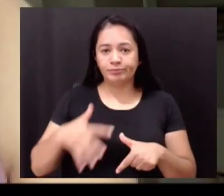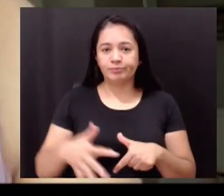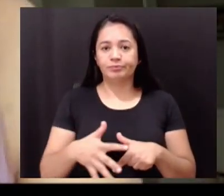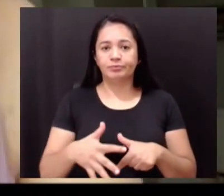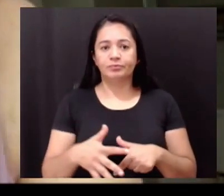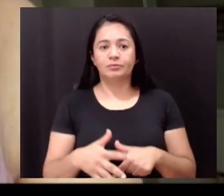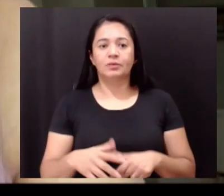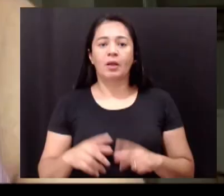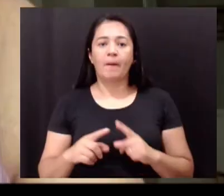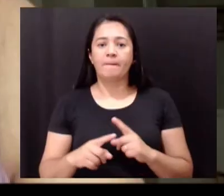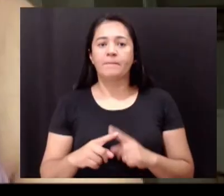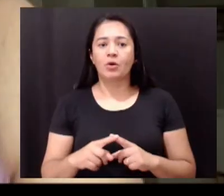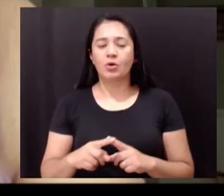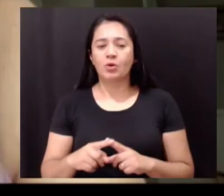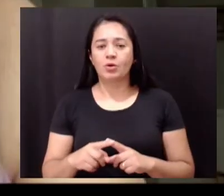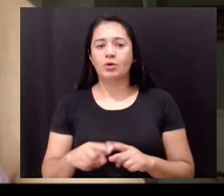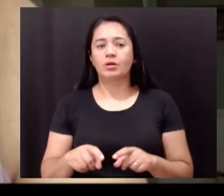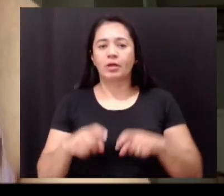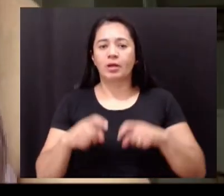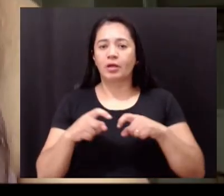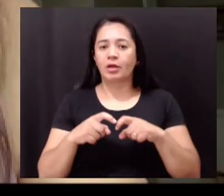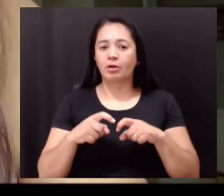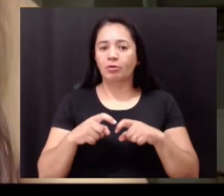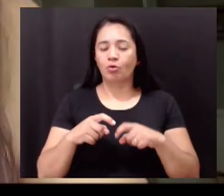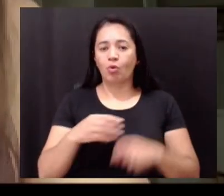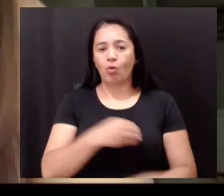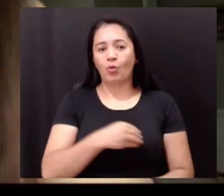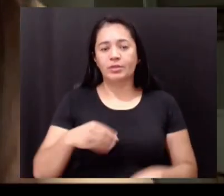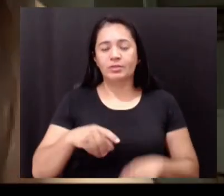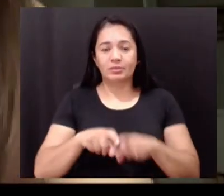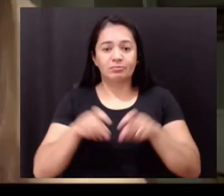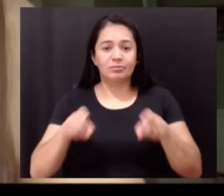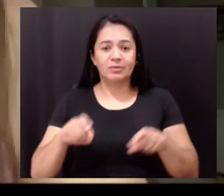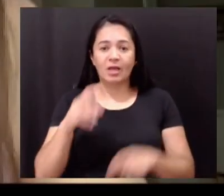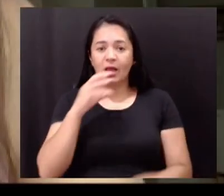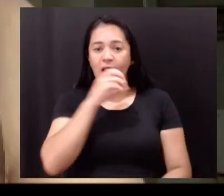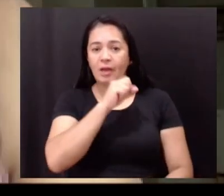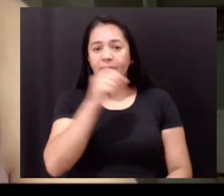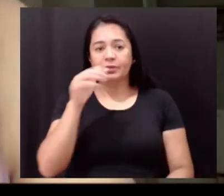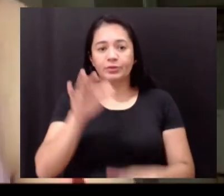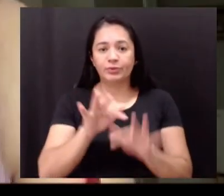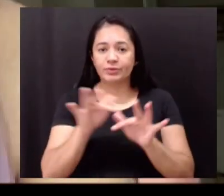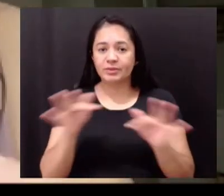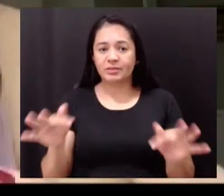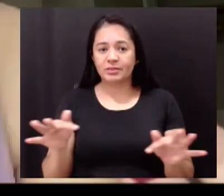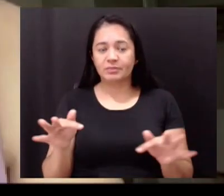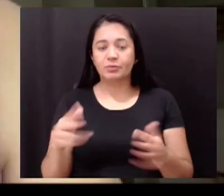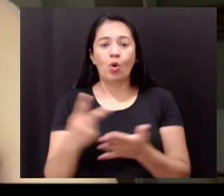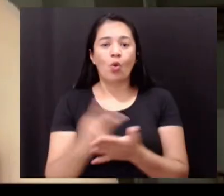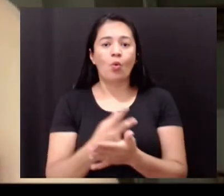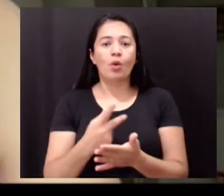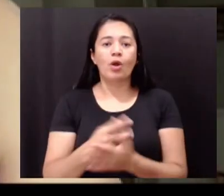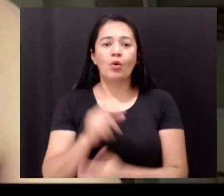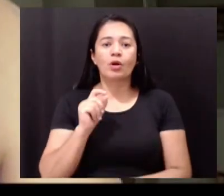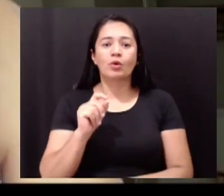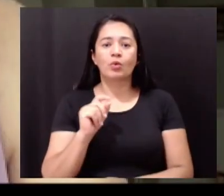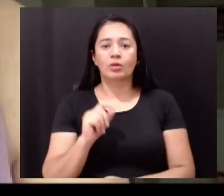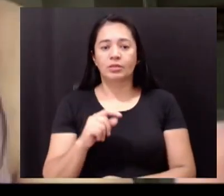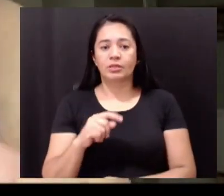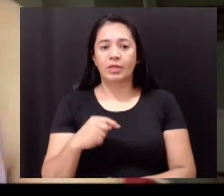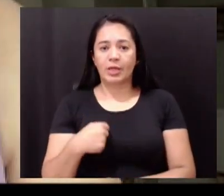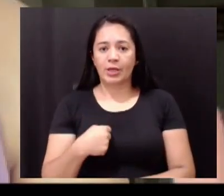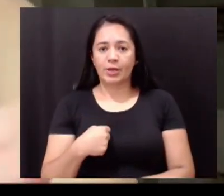indolor, é um exame rápido e simples. E ainda um erro muito frequente, quando eu estou apresentando um